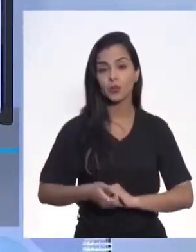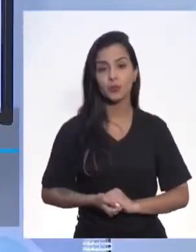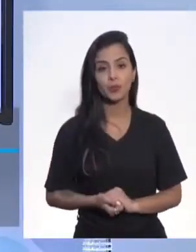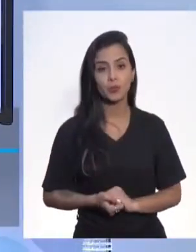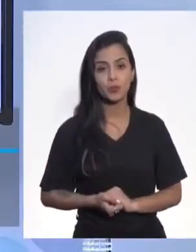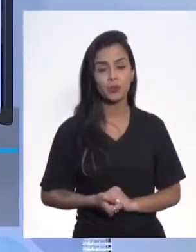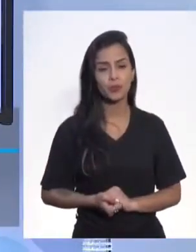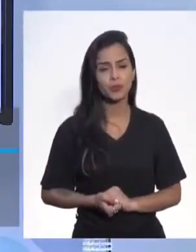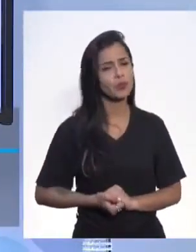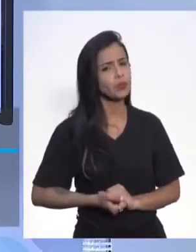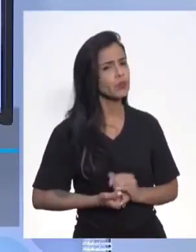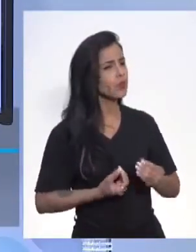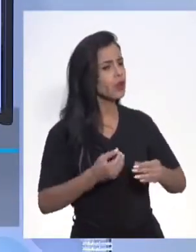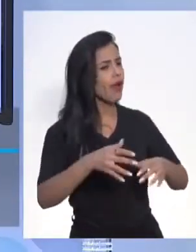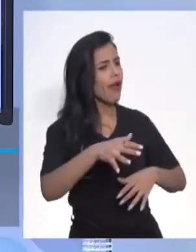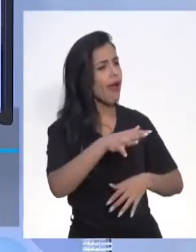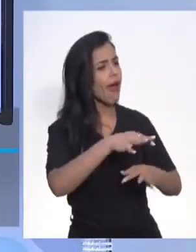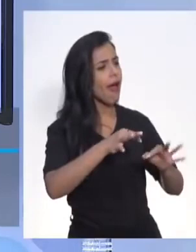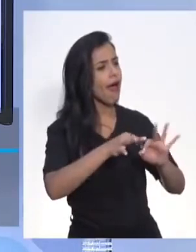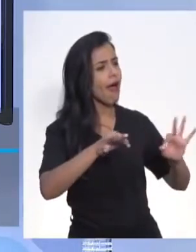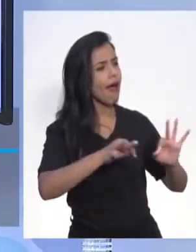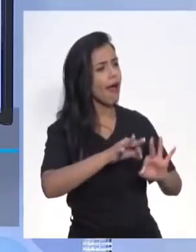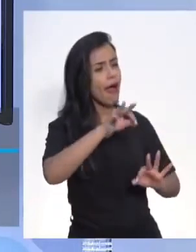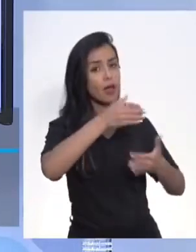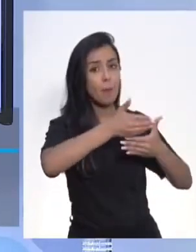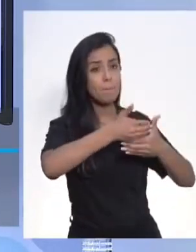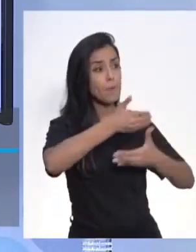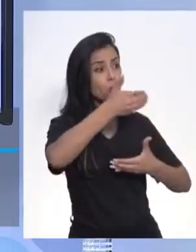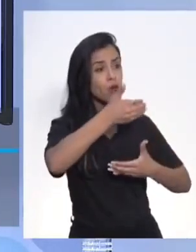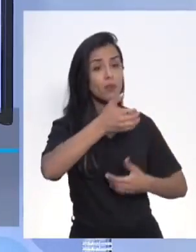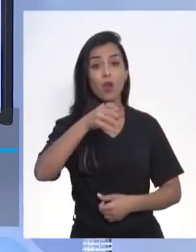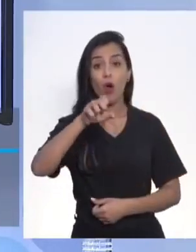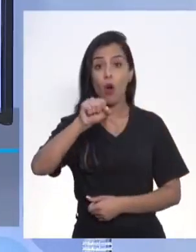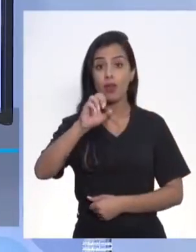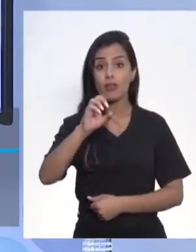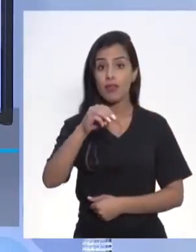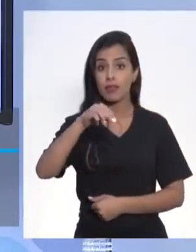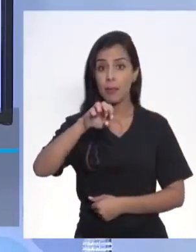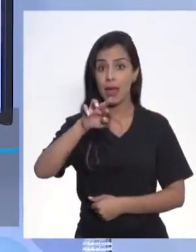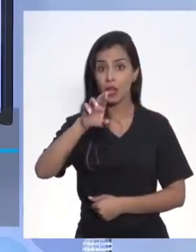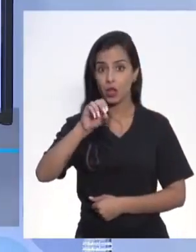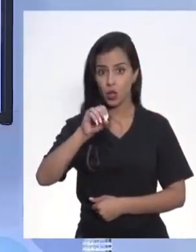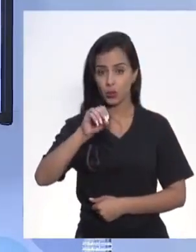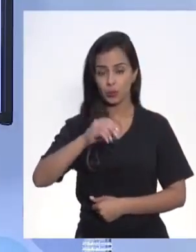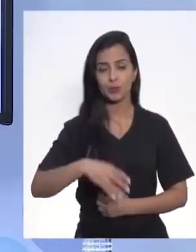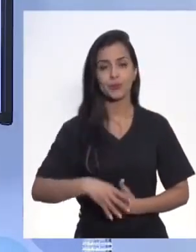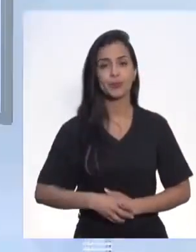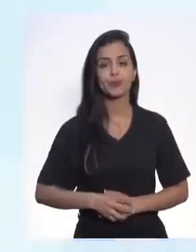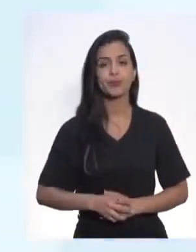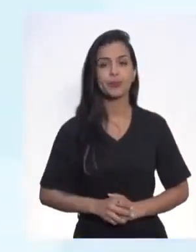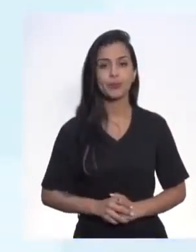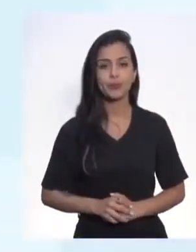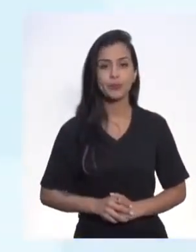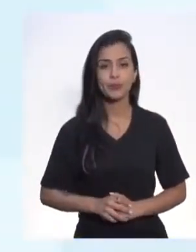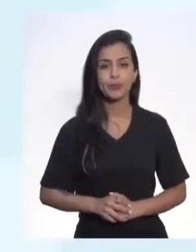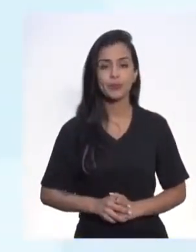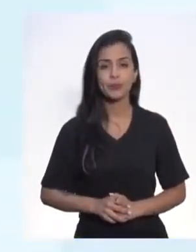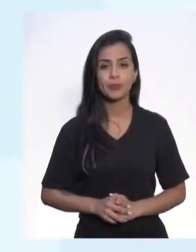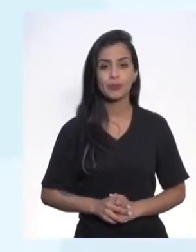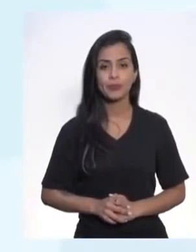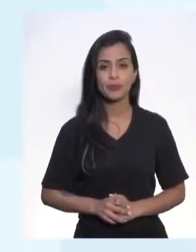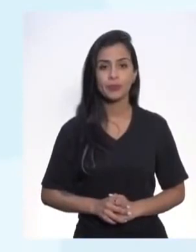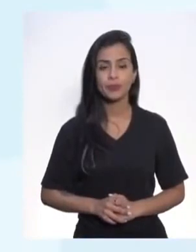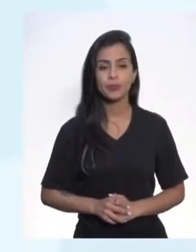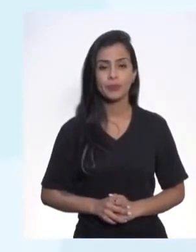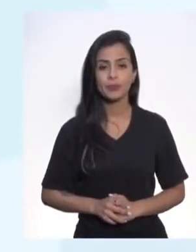que era mesmo a nossa área do muro? A área do muro, 80 metros quadrados. Ok, então vamos começar com o produto 1. Vou chamar de 1